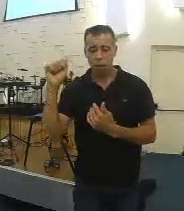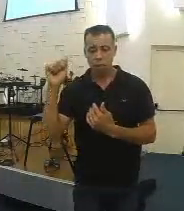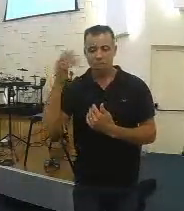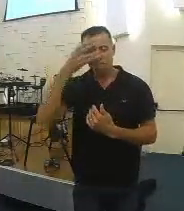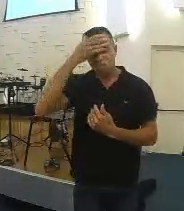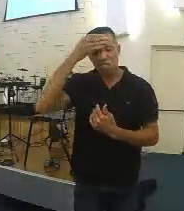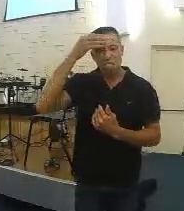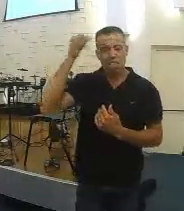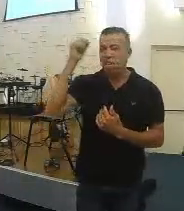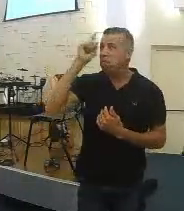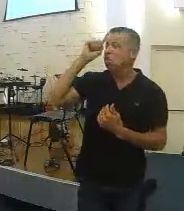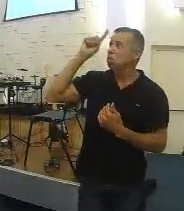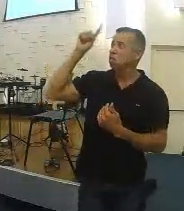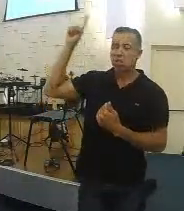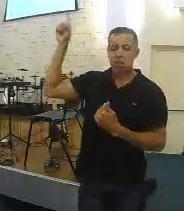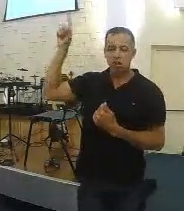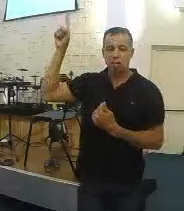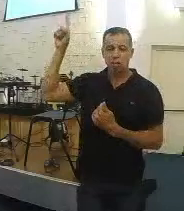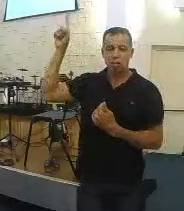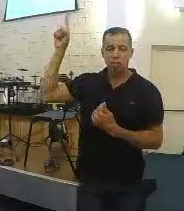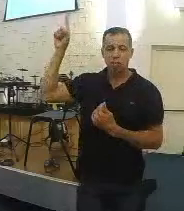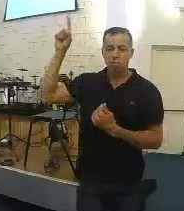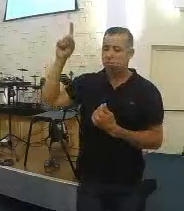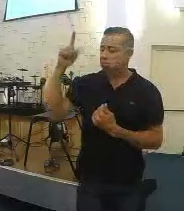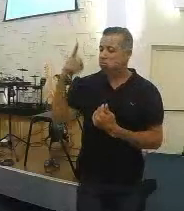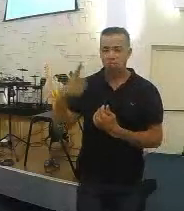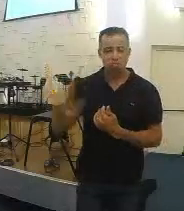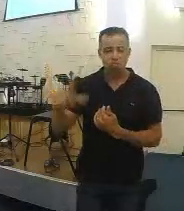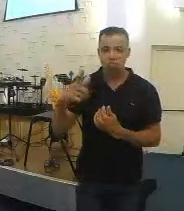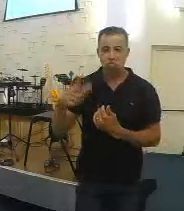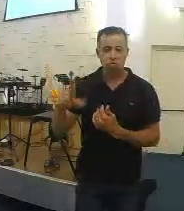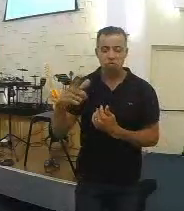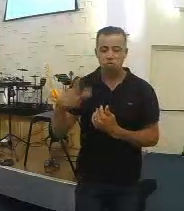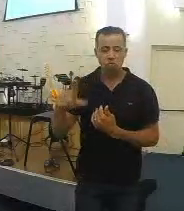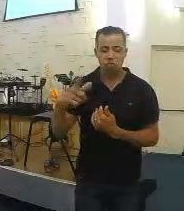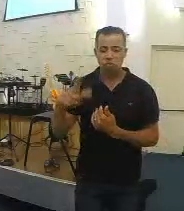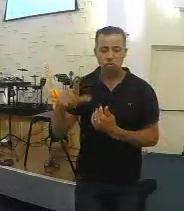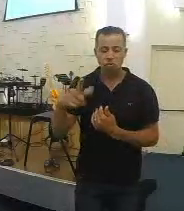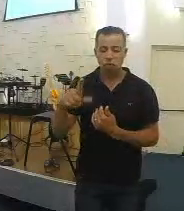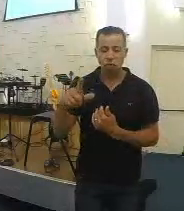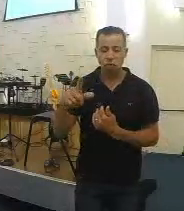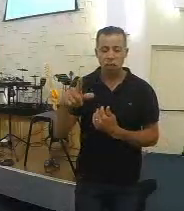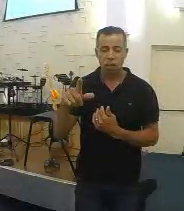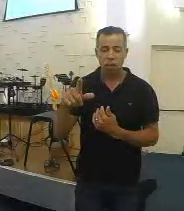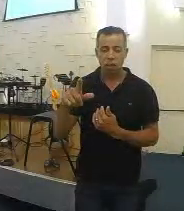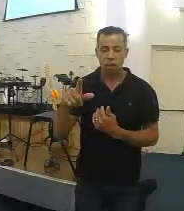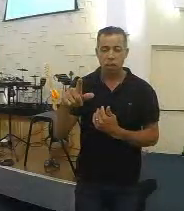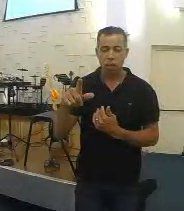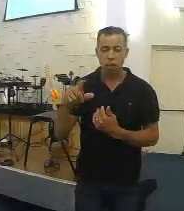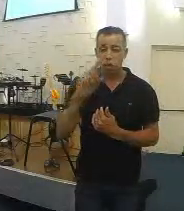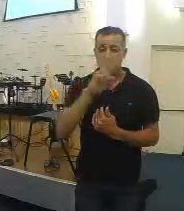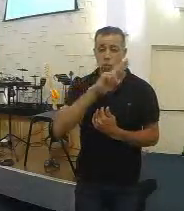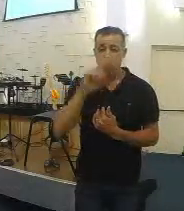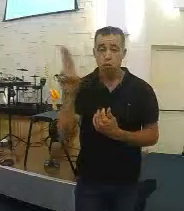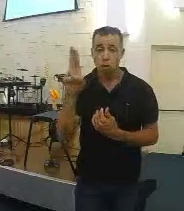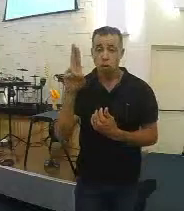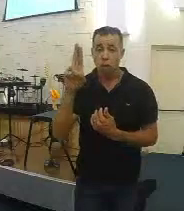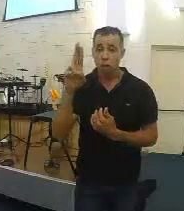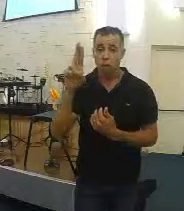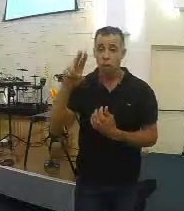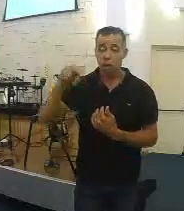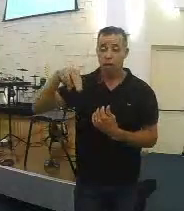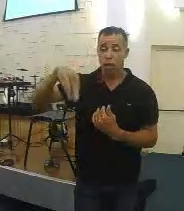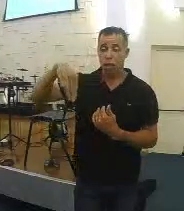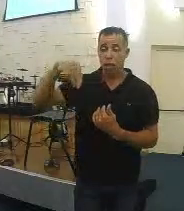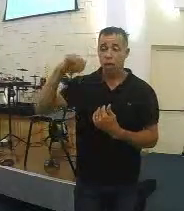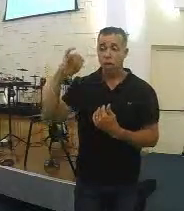dos caminhos do Senhor e já não tinha um rumo certo na vida. Irmãos, Mica, o nome dele significa quem é